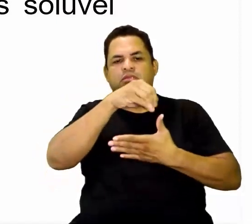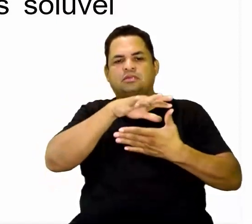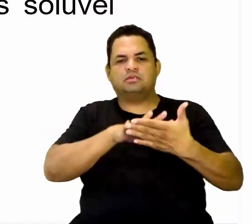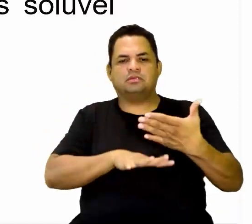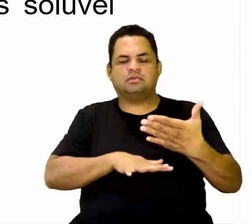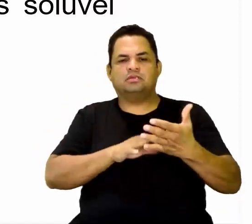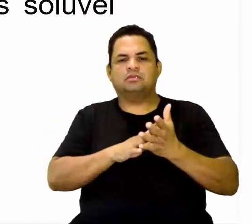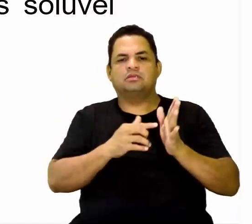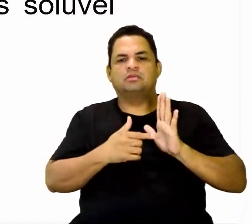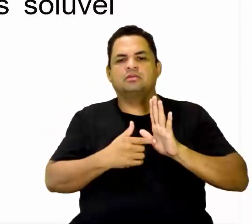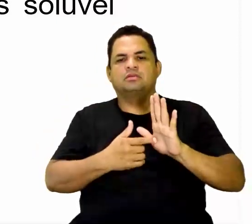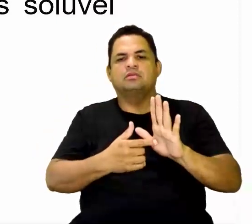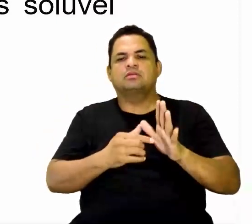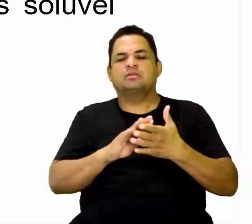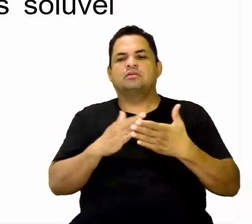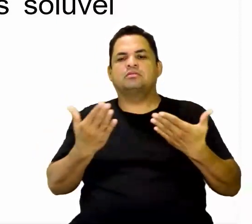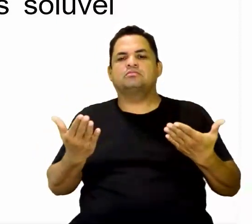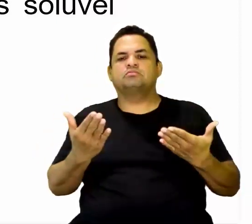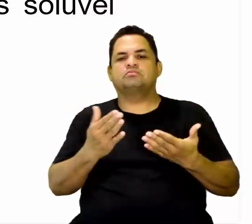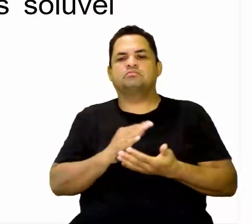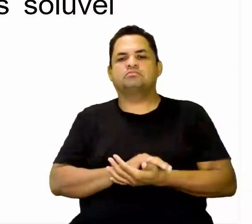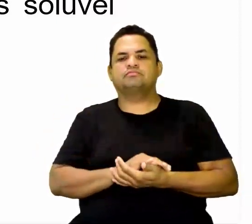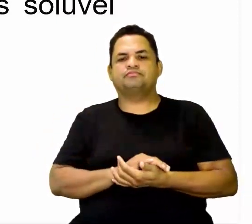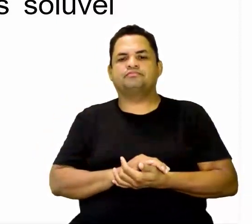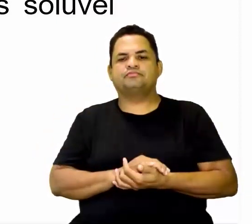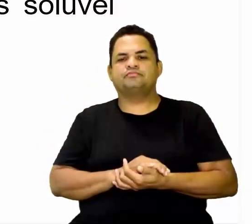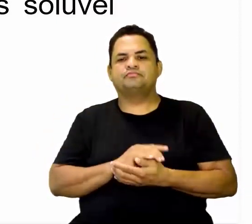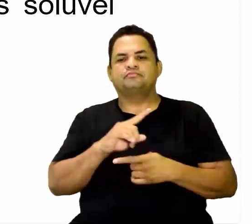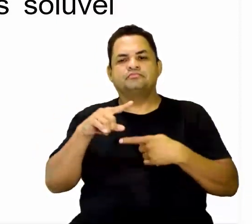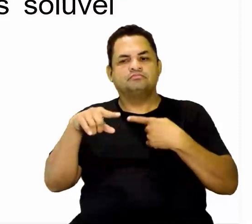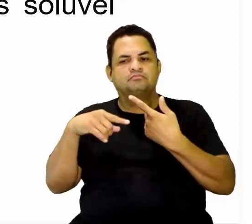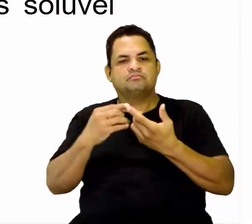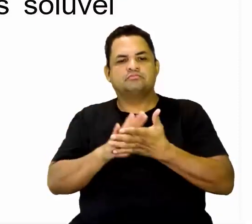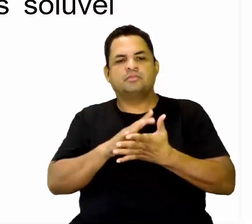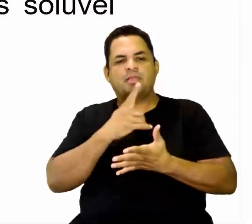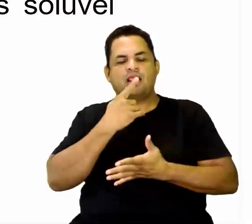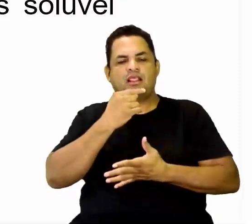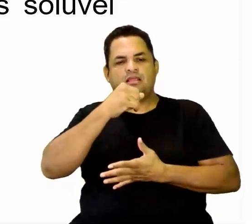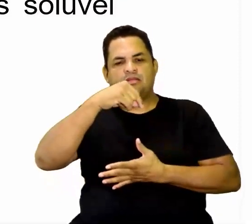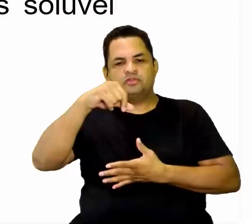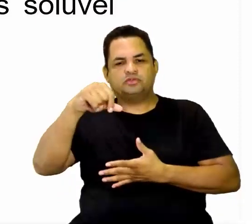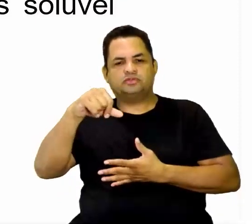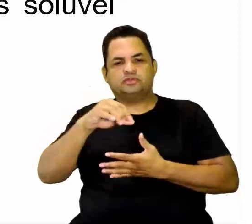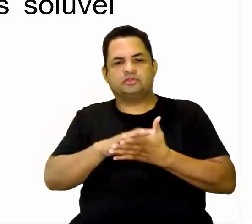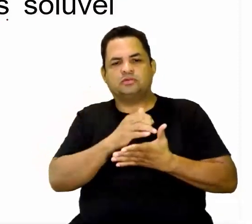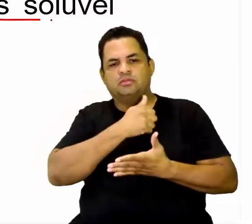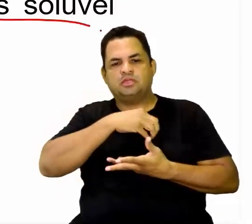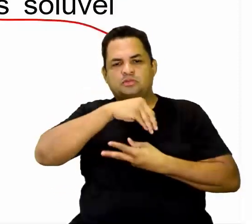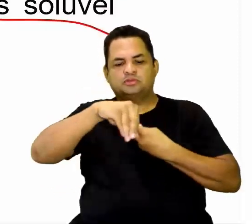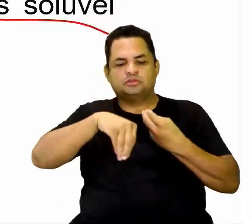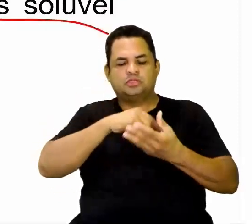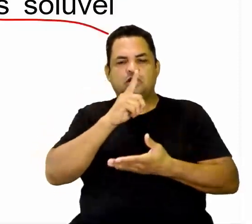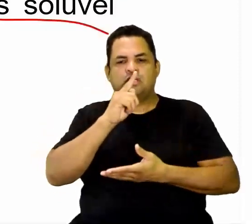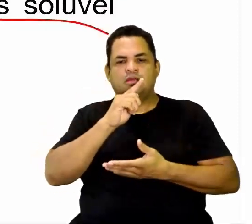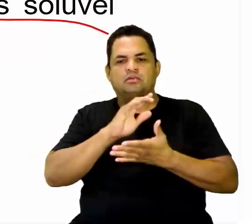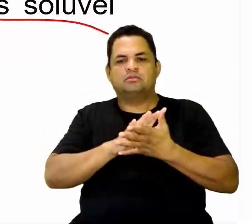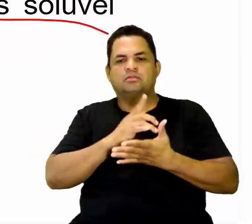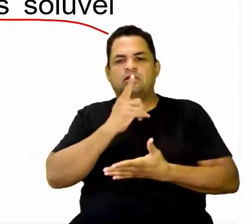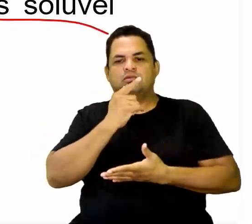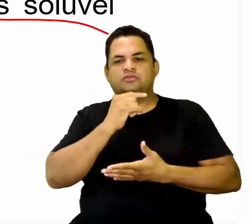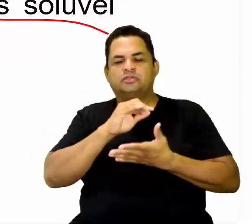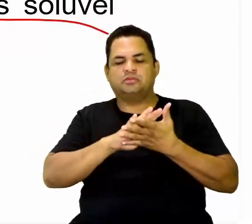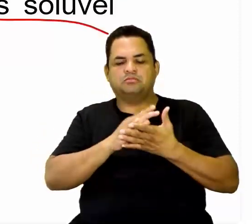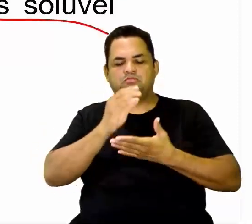alternativa que indica, respectivamente, o sal mais solúvel em água e o sal